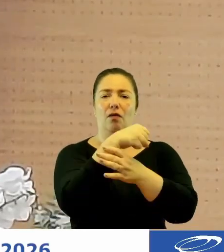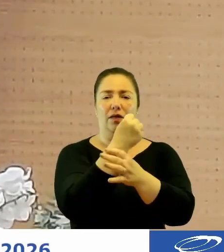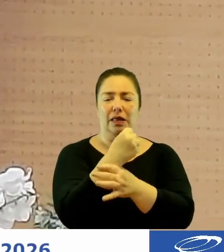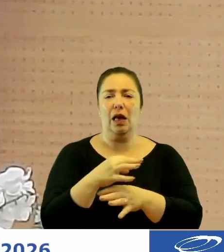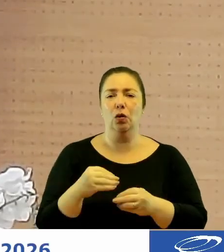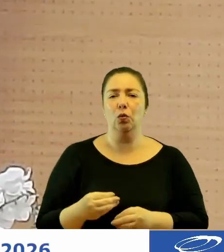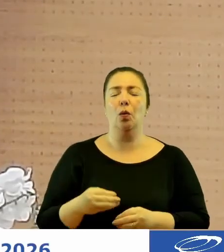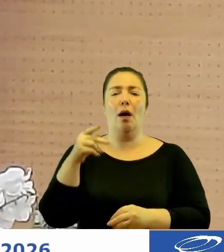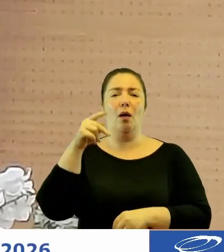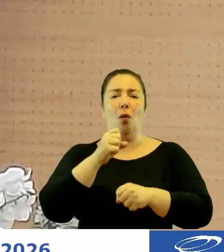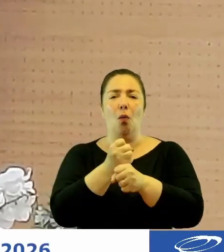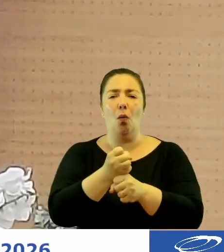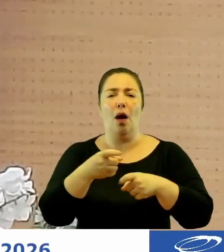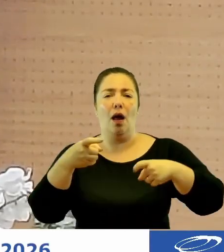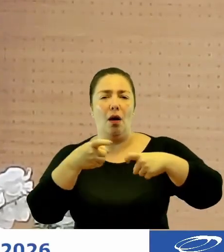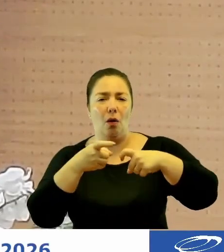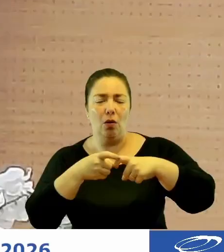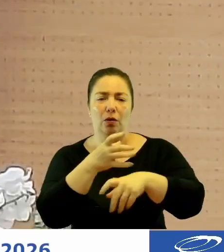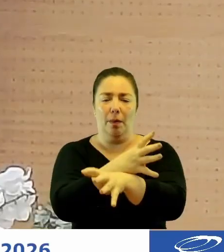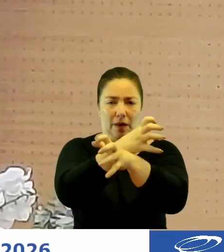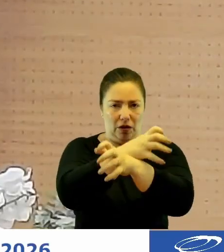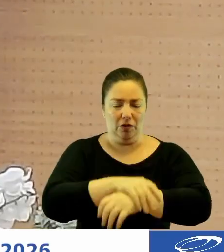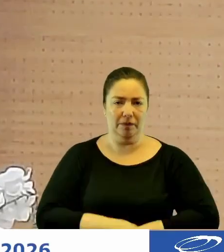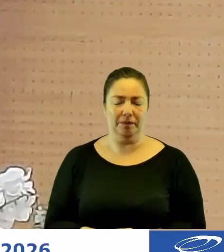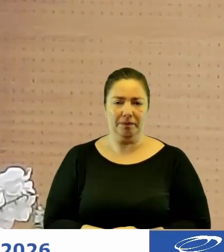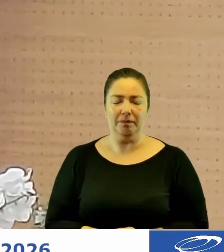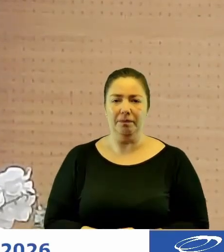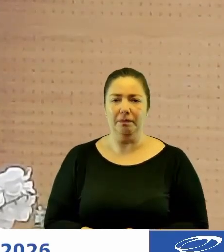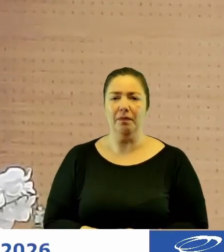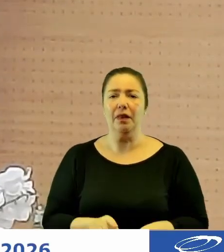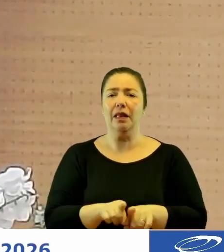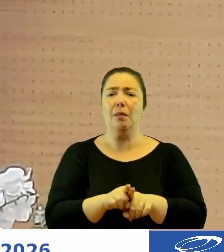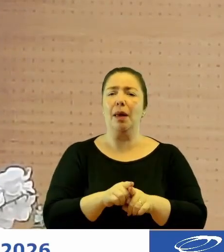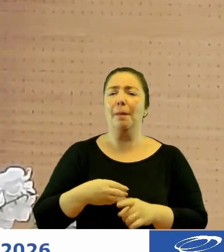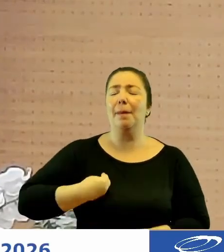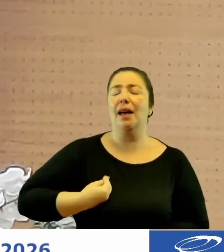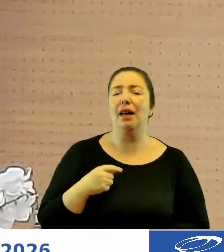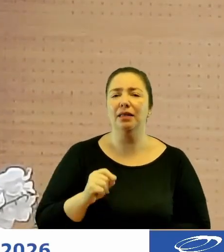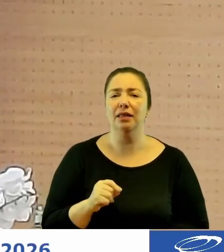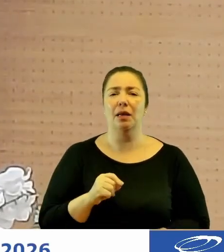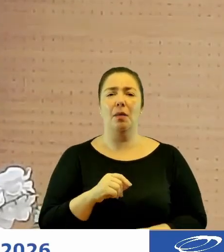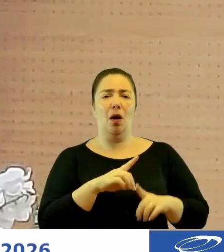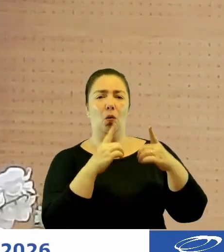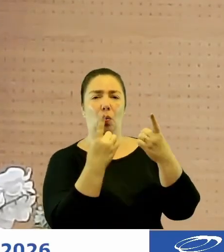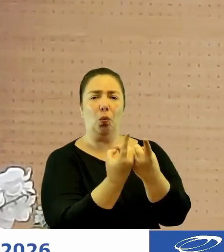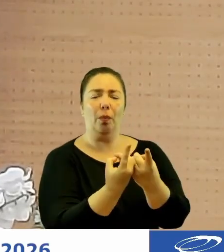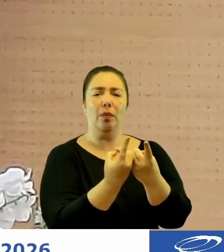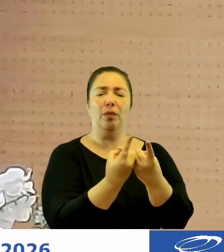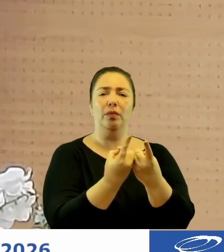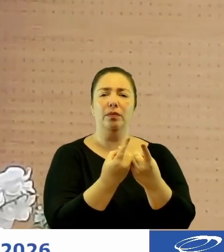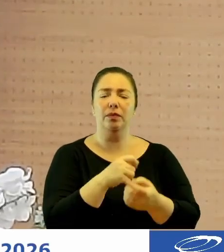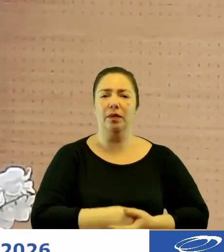da EPM-Unifesp. É membro da Sociedade Europeia de Infecção Osteoarticular, IBGIS, e delegado dos Consensos Internacionais de